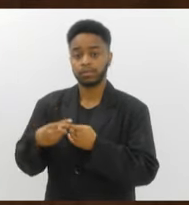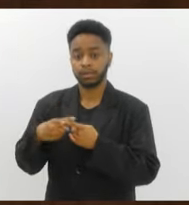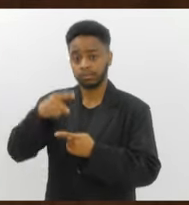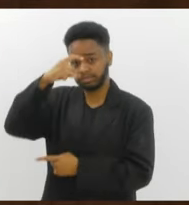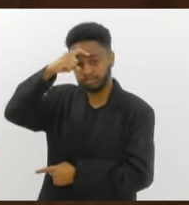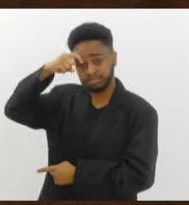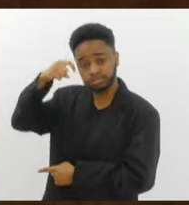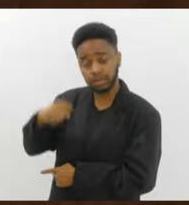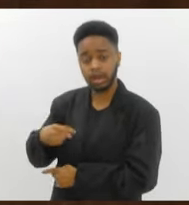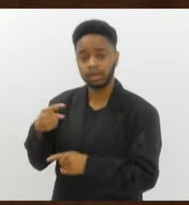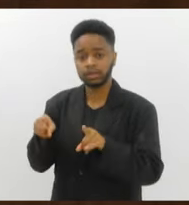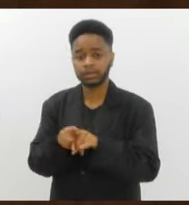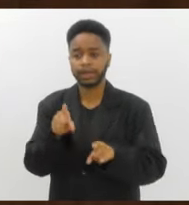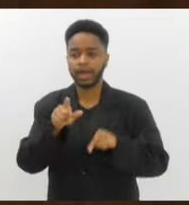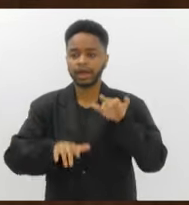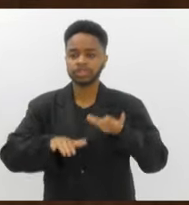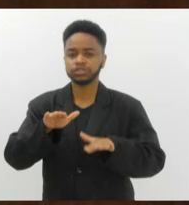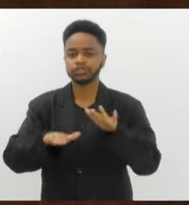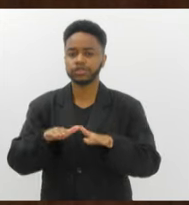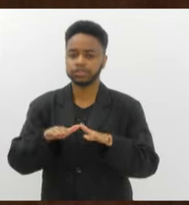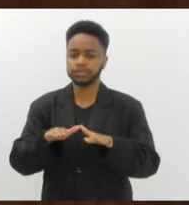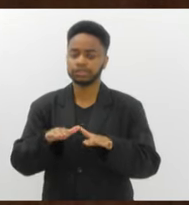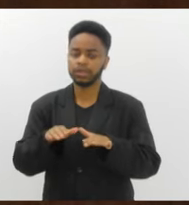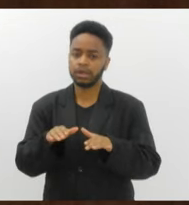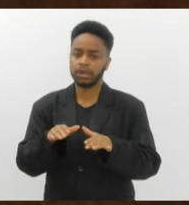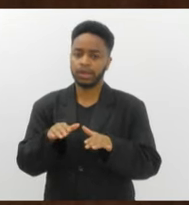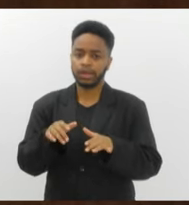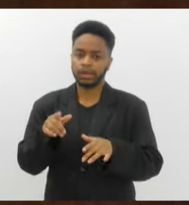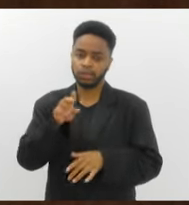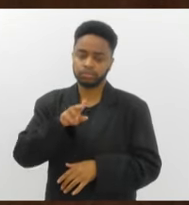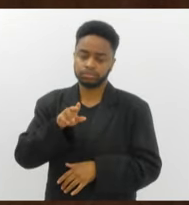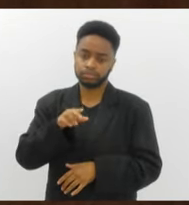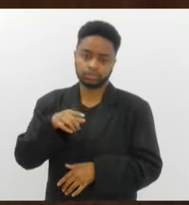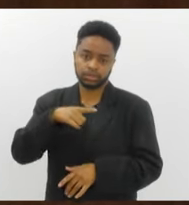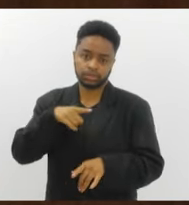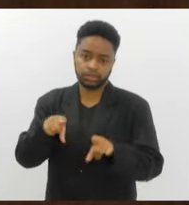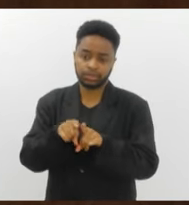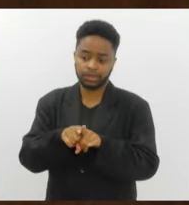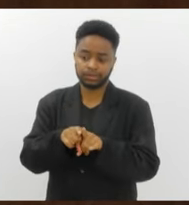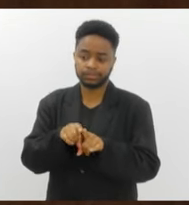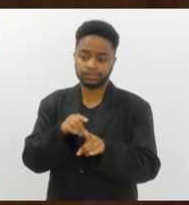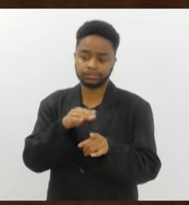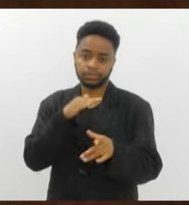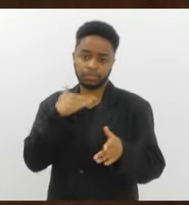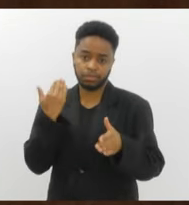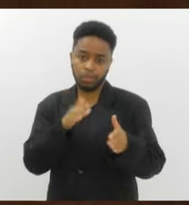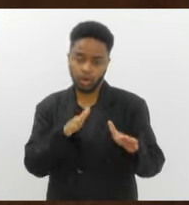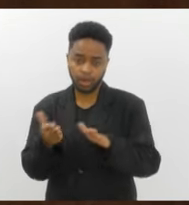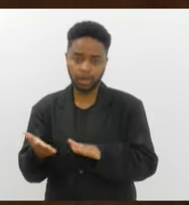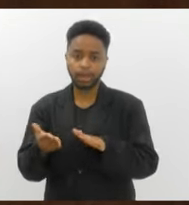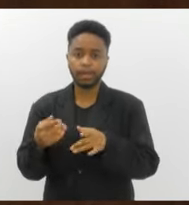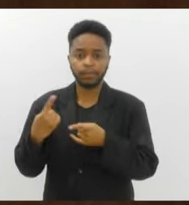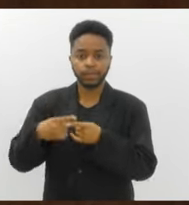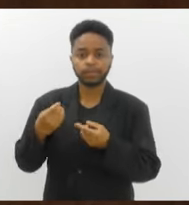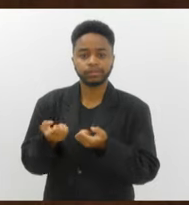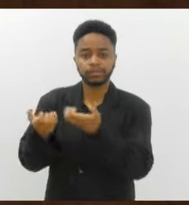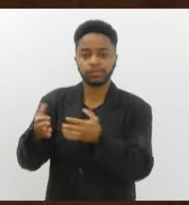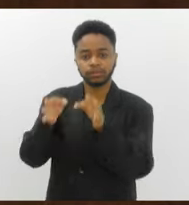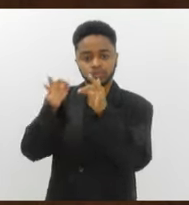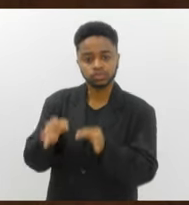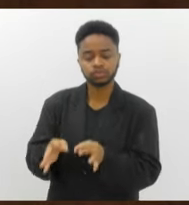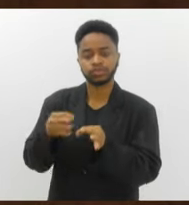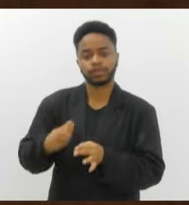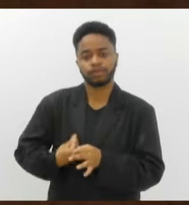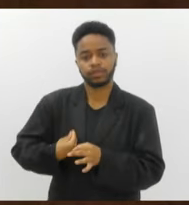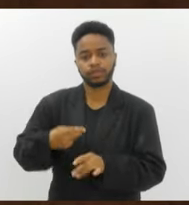suor, muitas das vezes até propriamente o sangue, para poder trazer dignidade à nossa população. Então, espero que o nosso governador